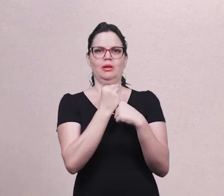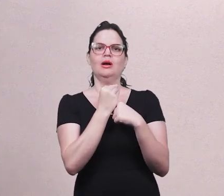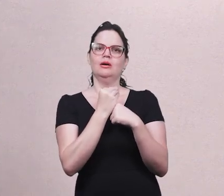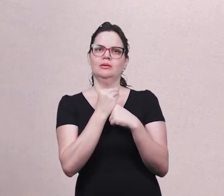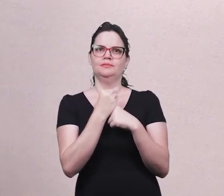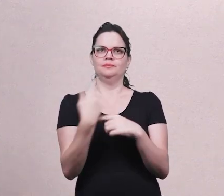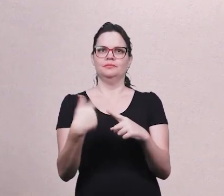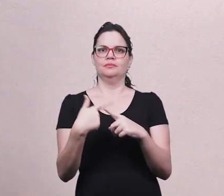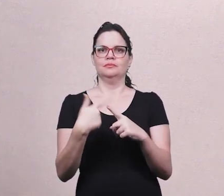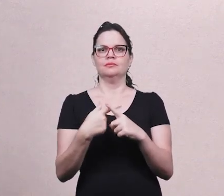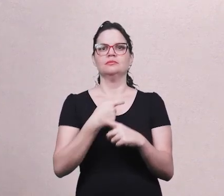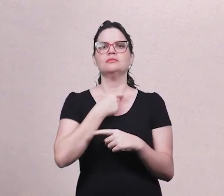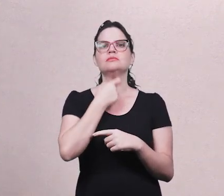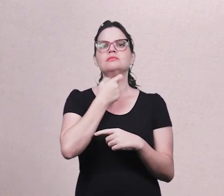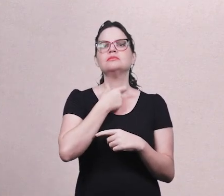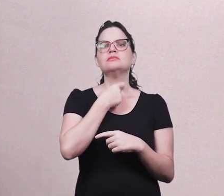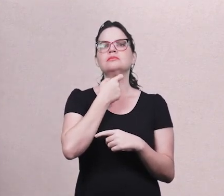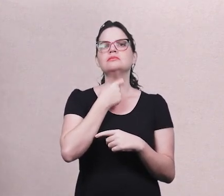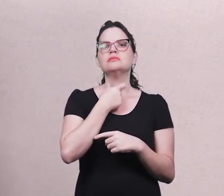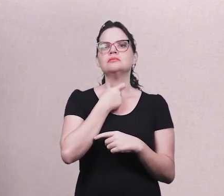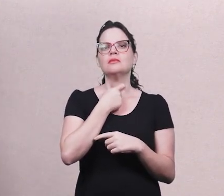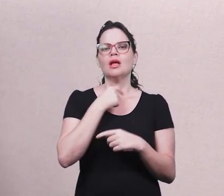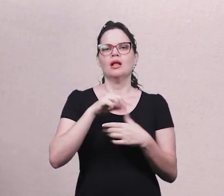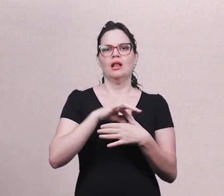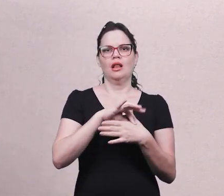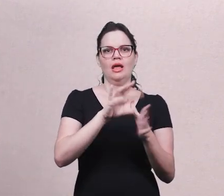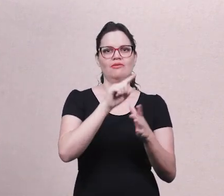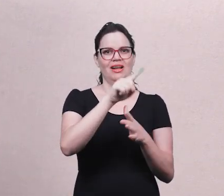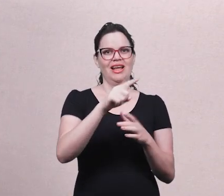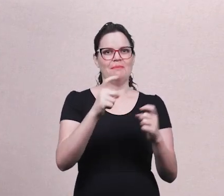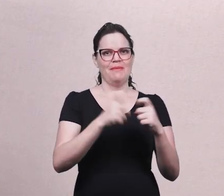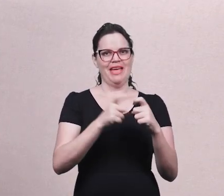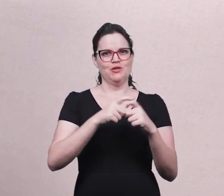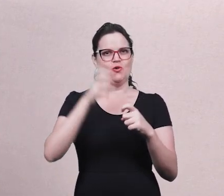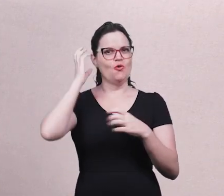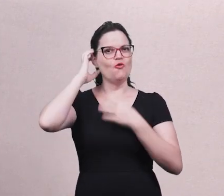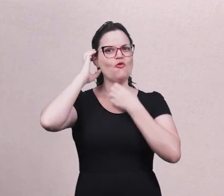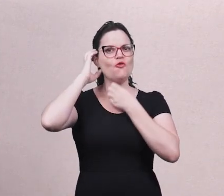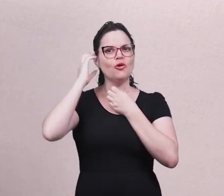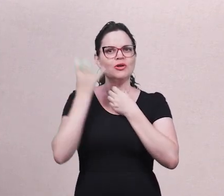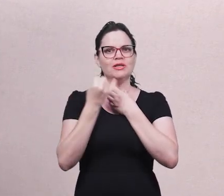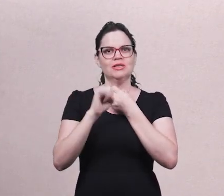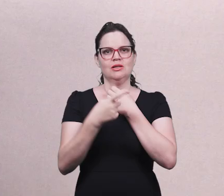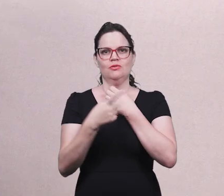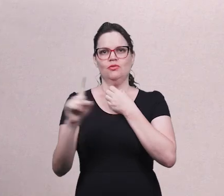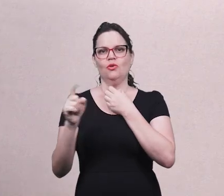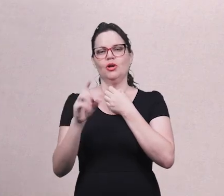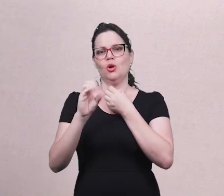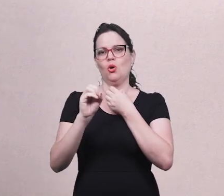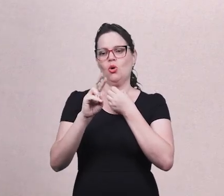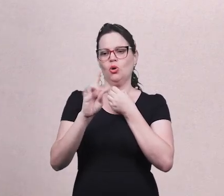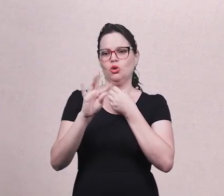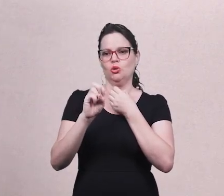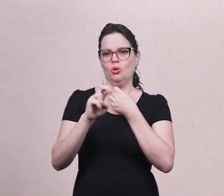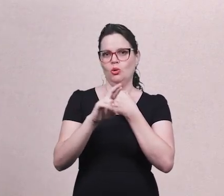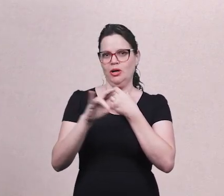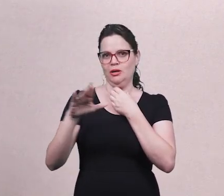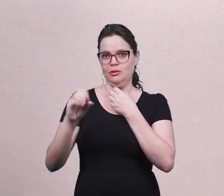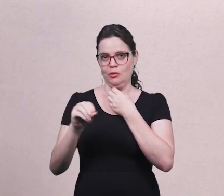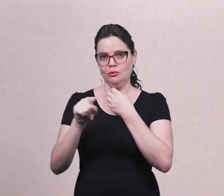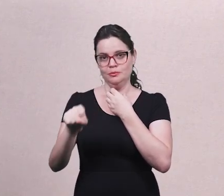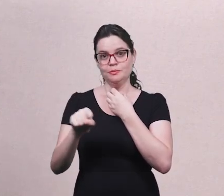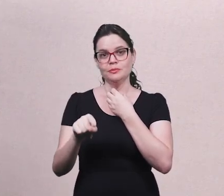vezes a parte fonoaudiológica ela só chega para o consultório da fonoaudiologia depois que passou por um rastreio com o